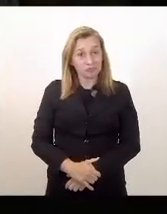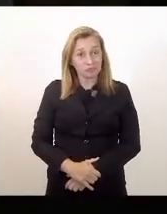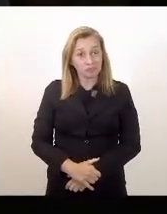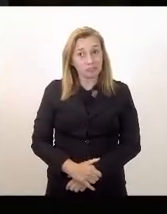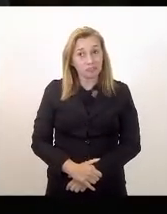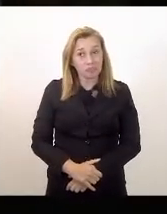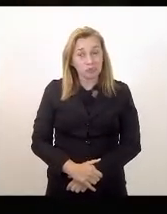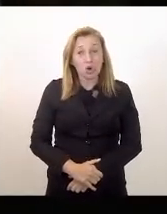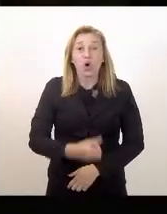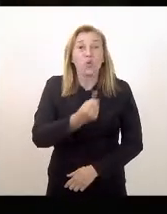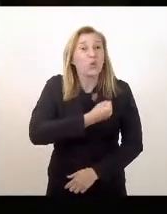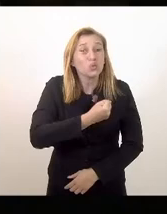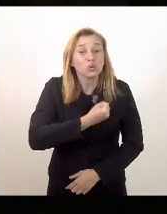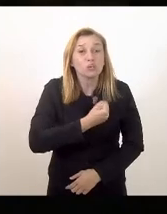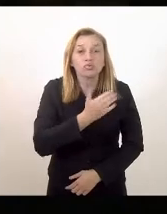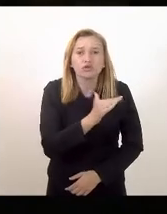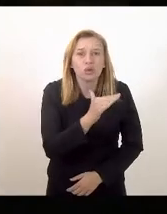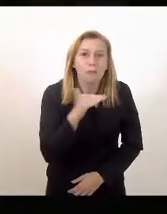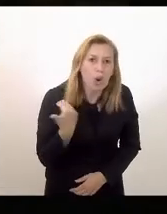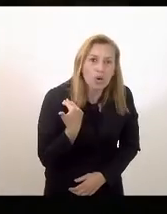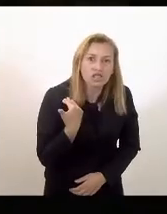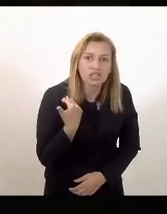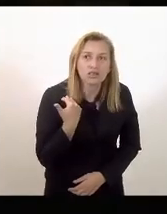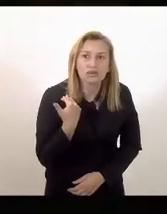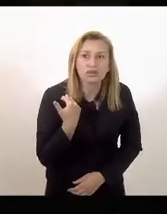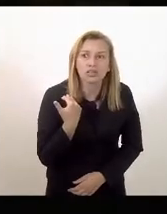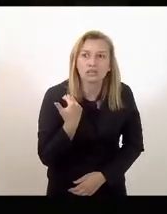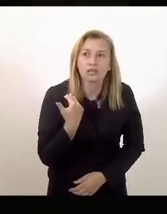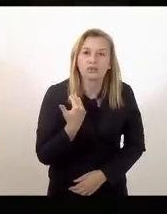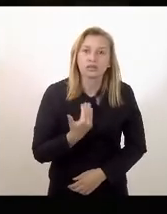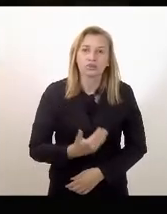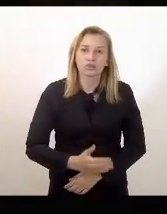que o número de mortes